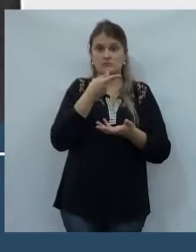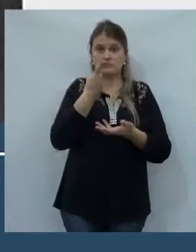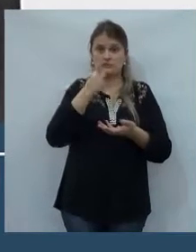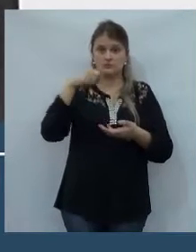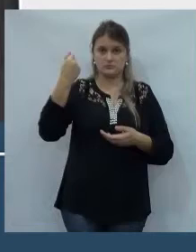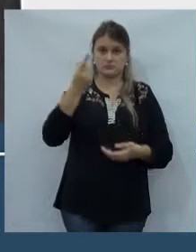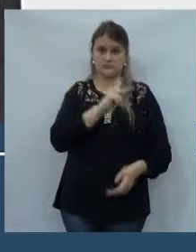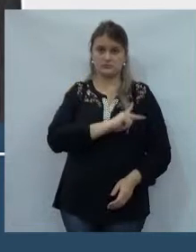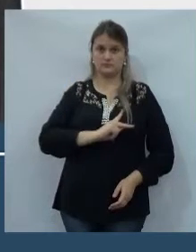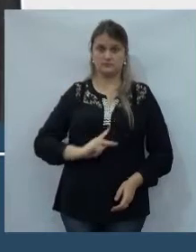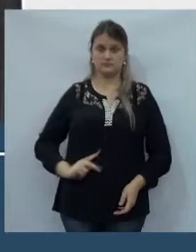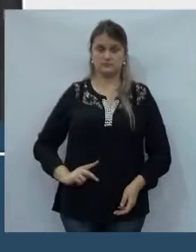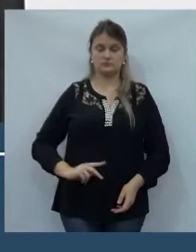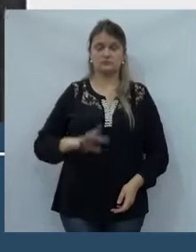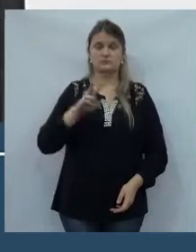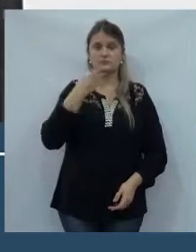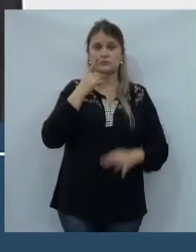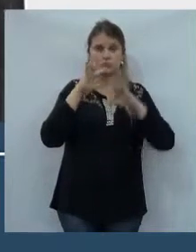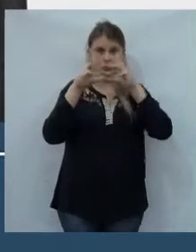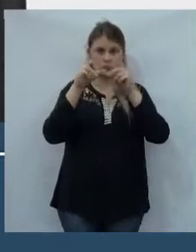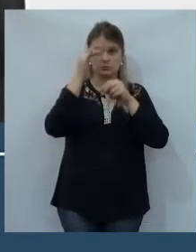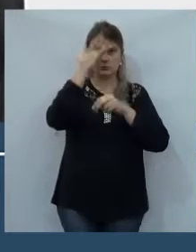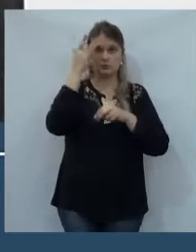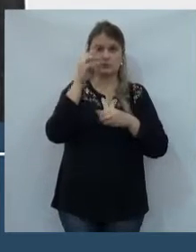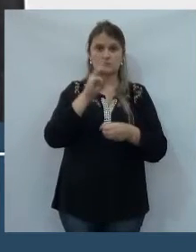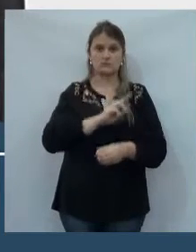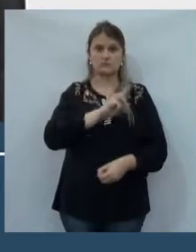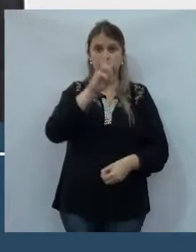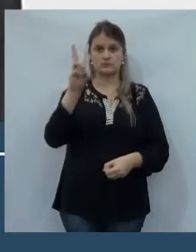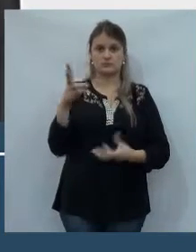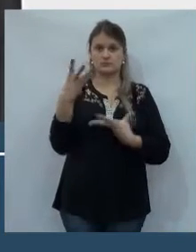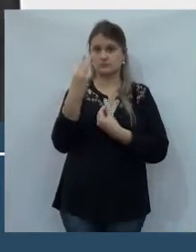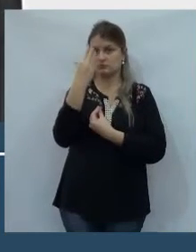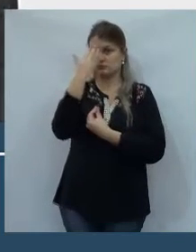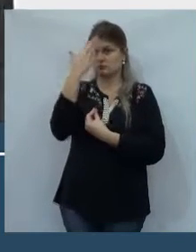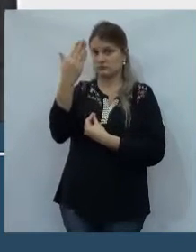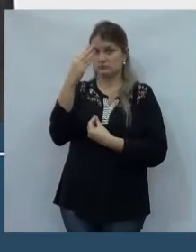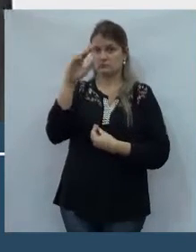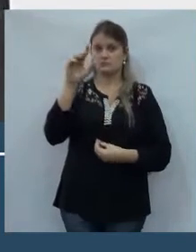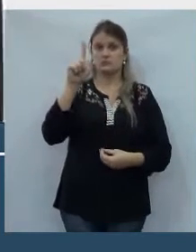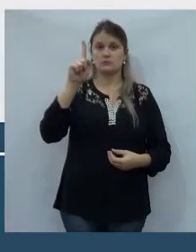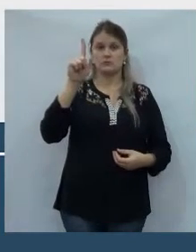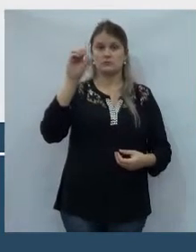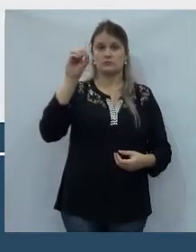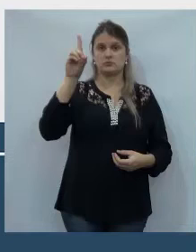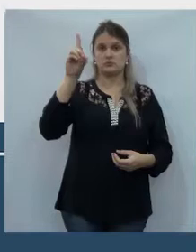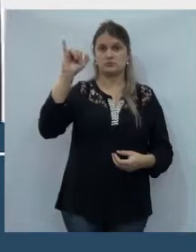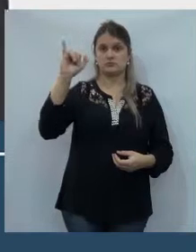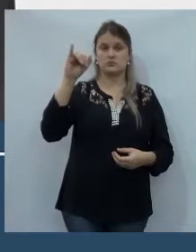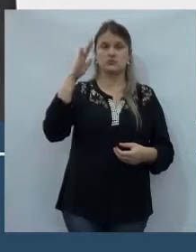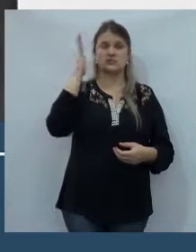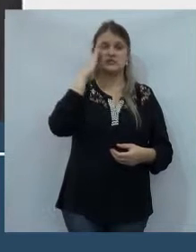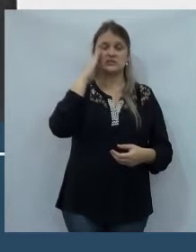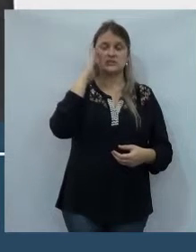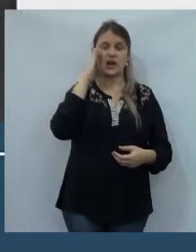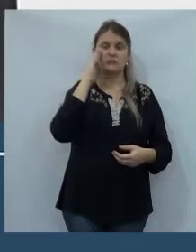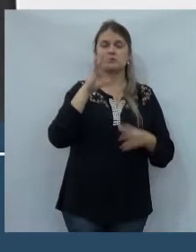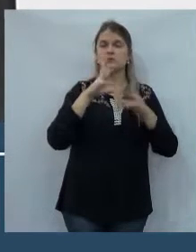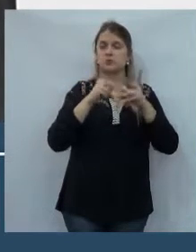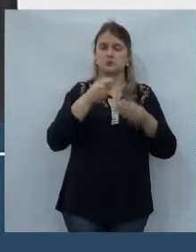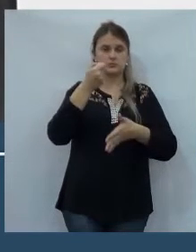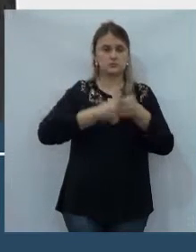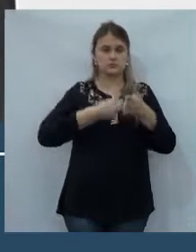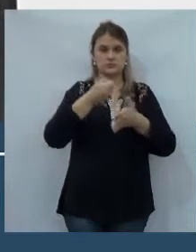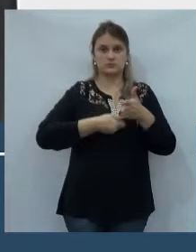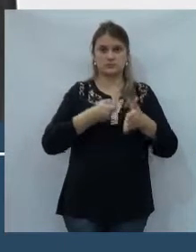senhores municípios de União Vitória, agradecer aqui a presença do Godoy. O Godoy sabe a nossa batalha que fizemos quanto